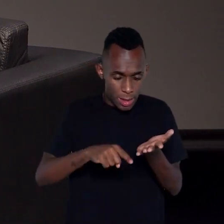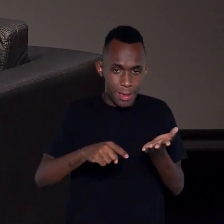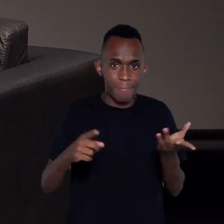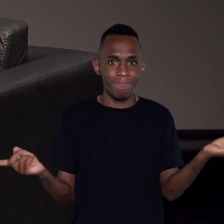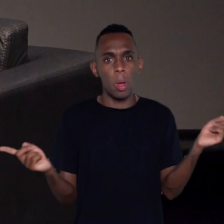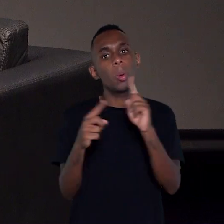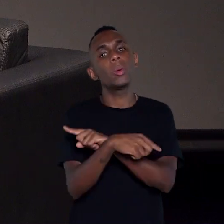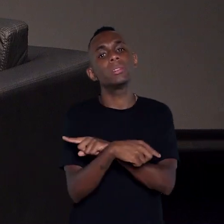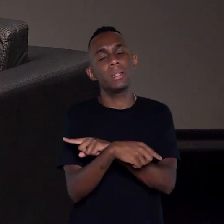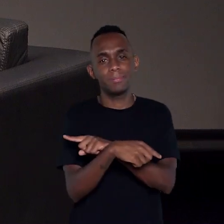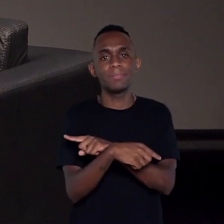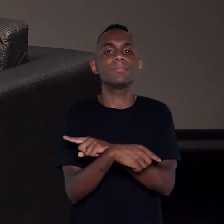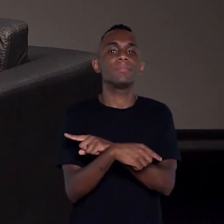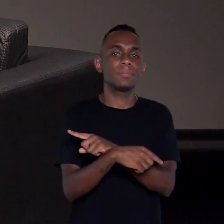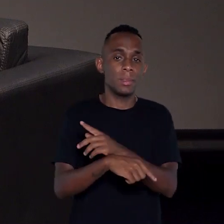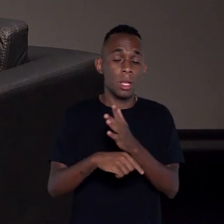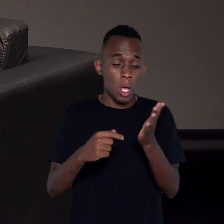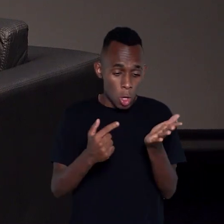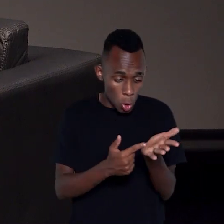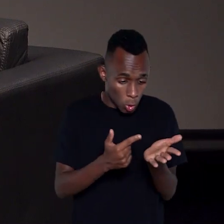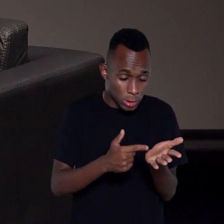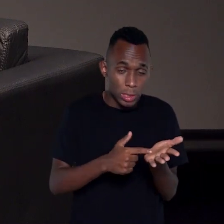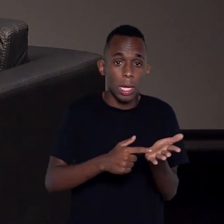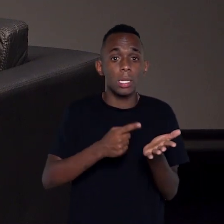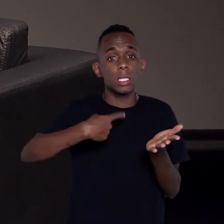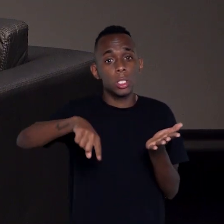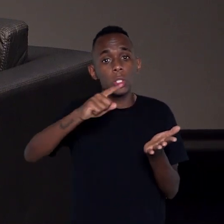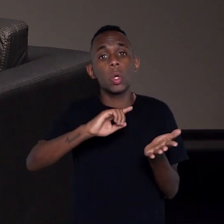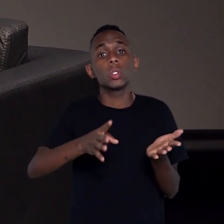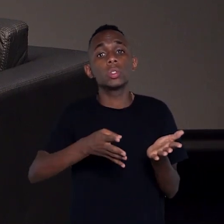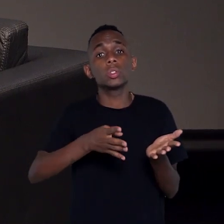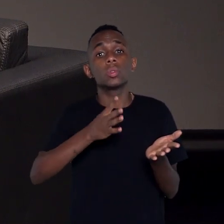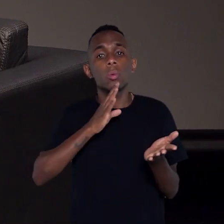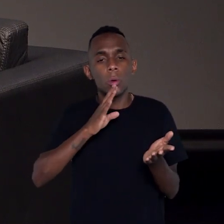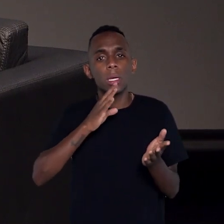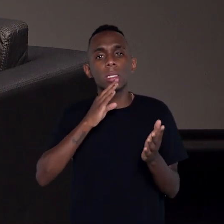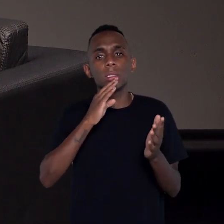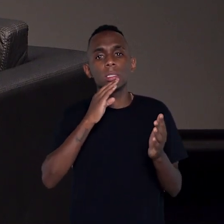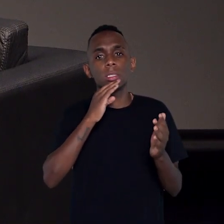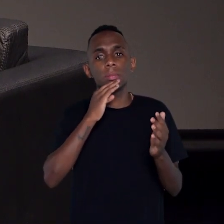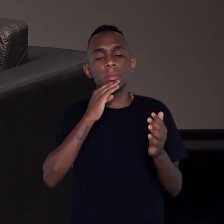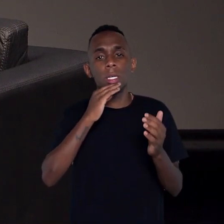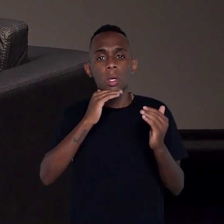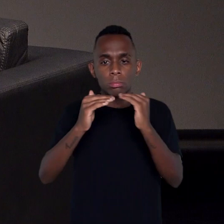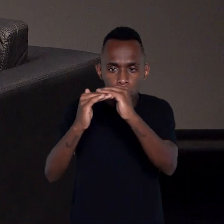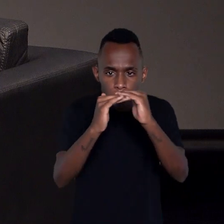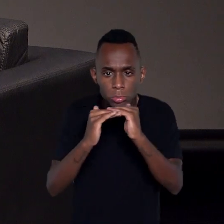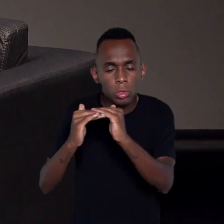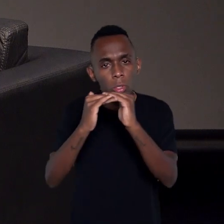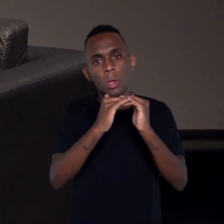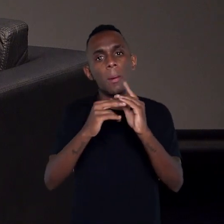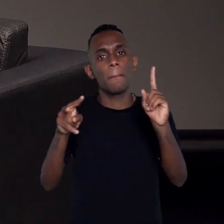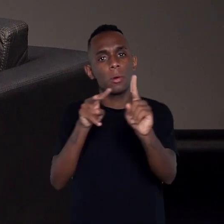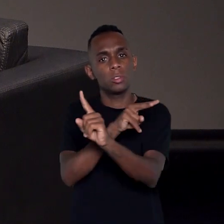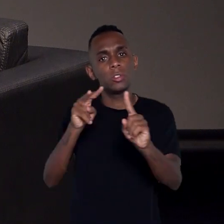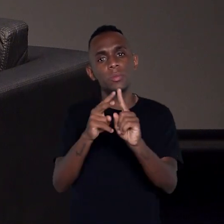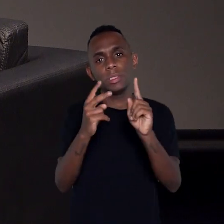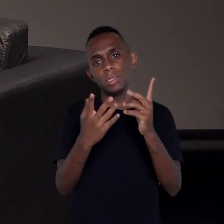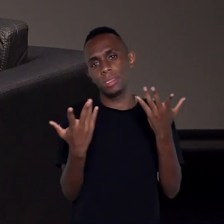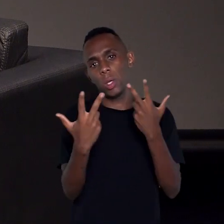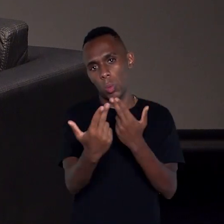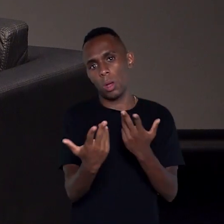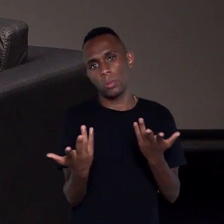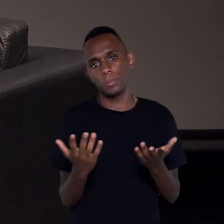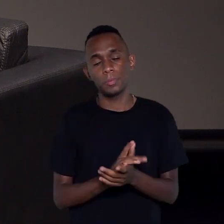do contrário, né? É o lugar que a gente reconhece o outro, mas também a gente se coloca no lugar do outro. Por